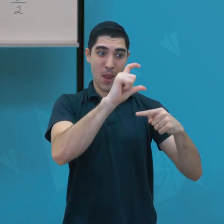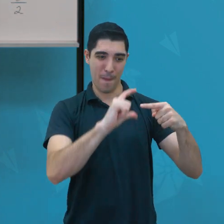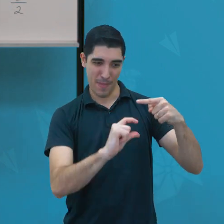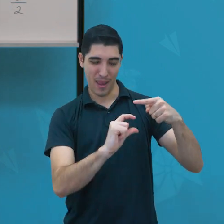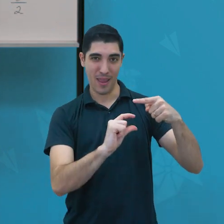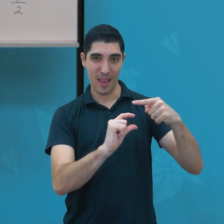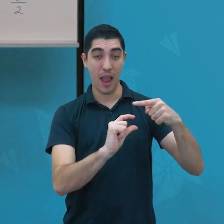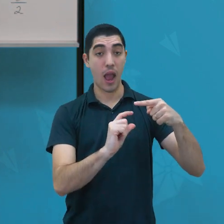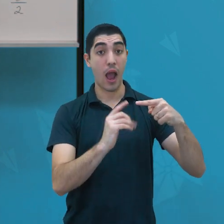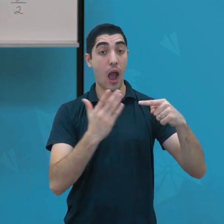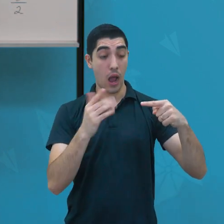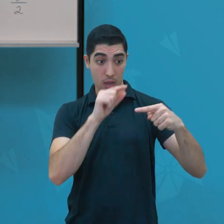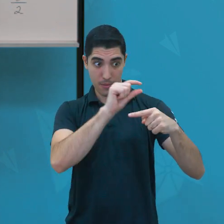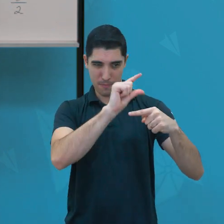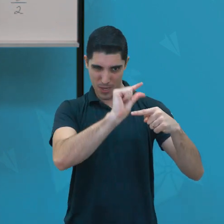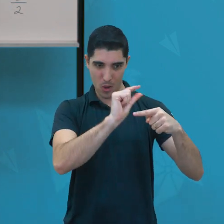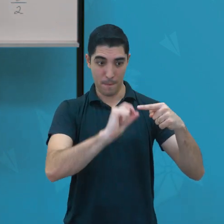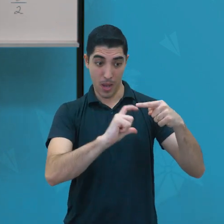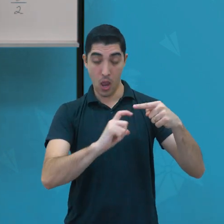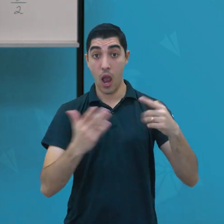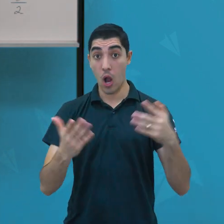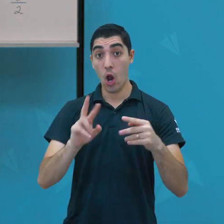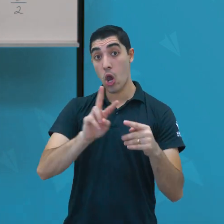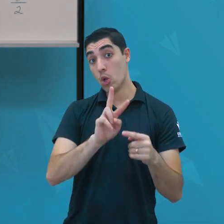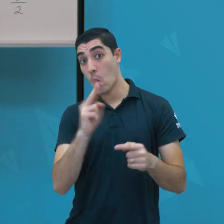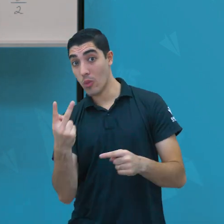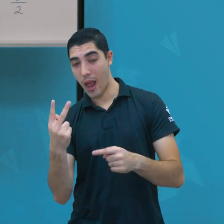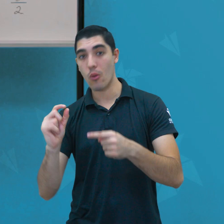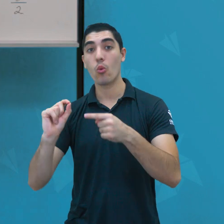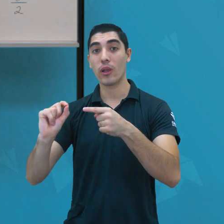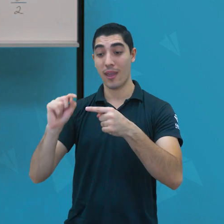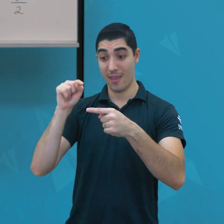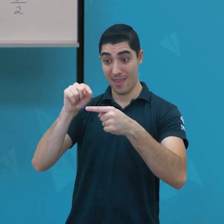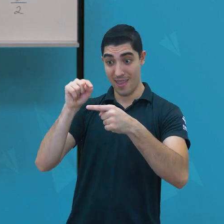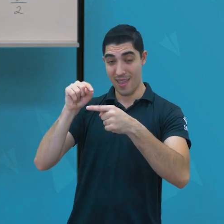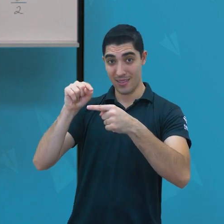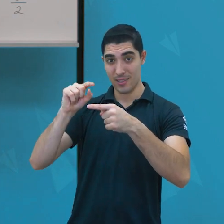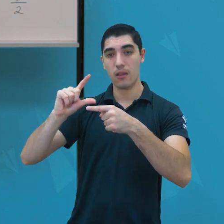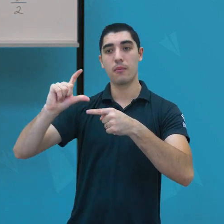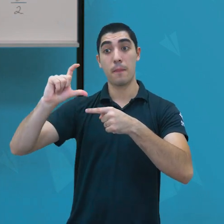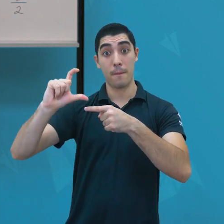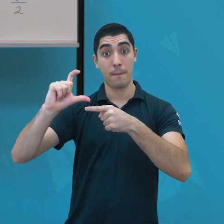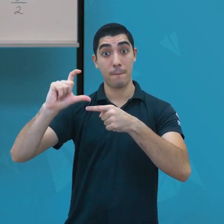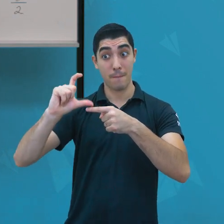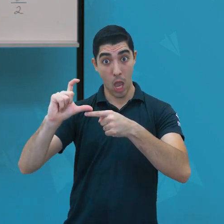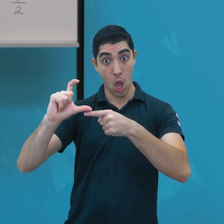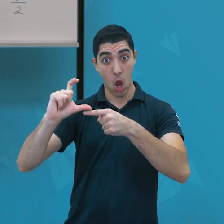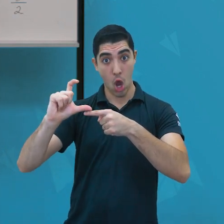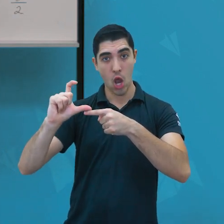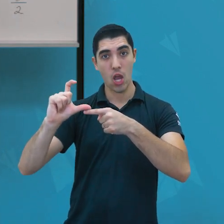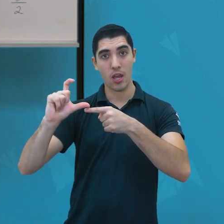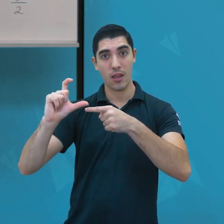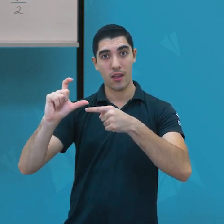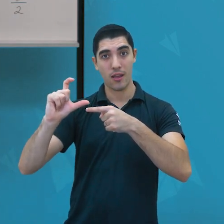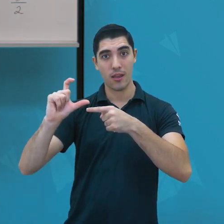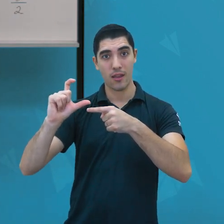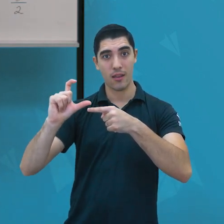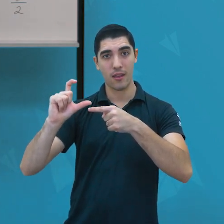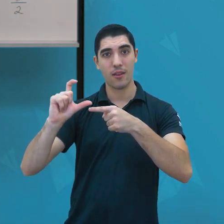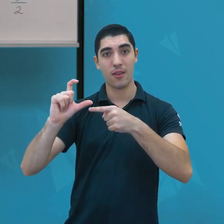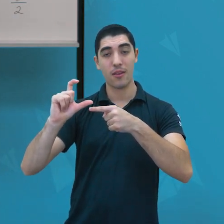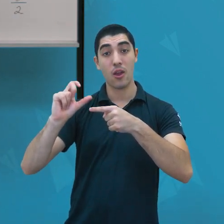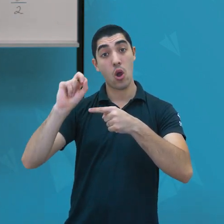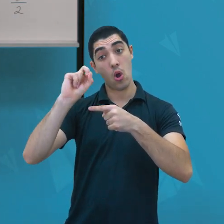que é imprópria? Agora ao contrário, né? Agora, toda fração cujo numerador é maior